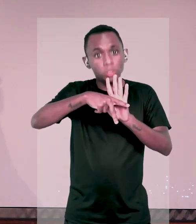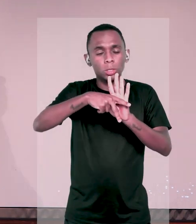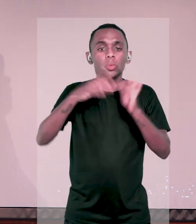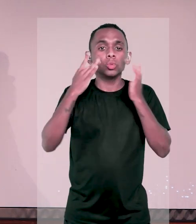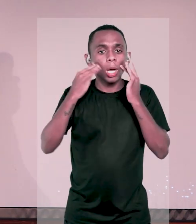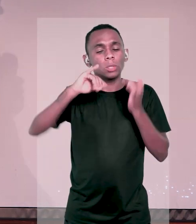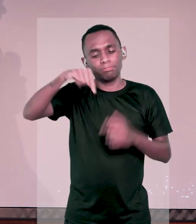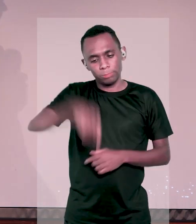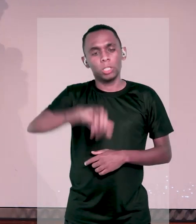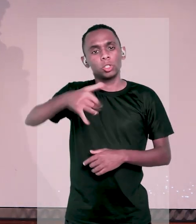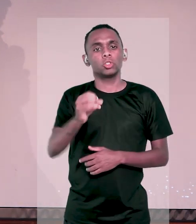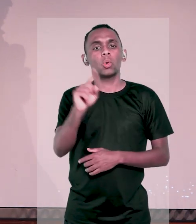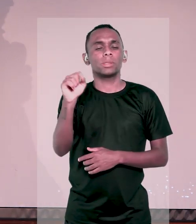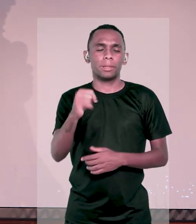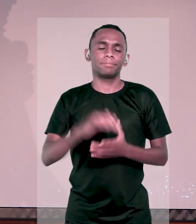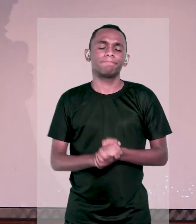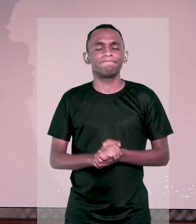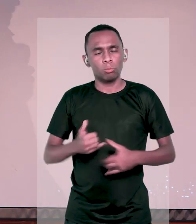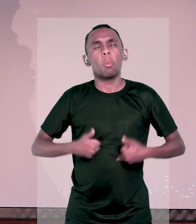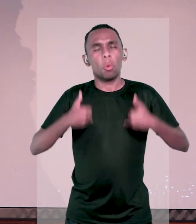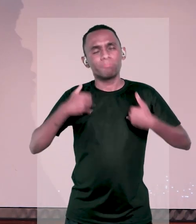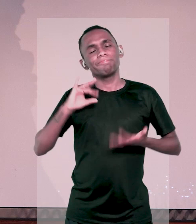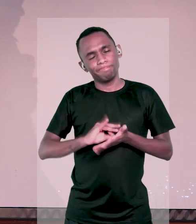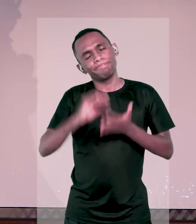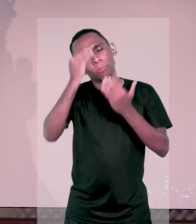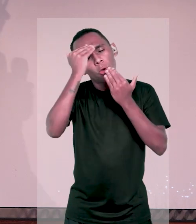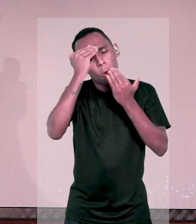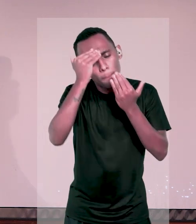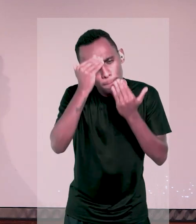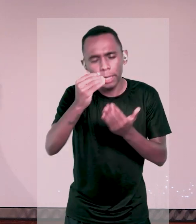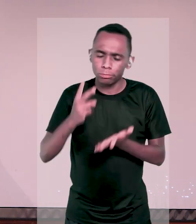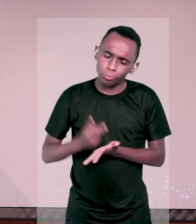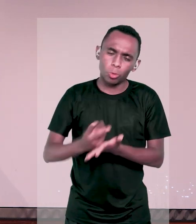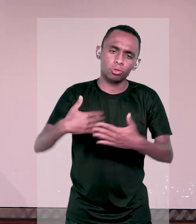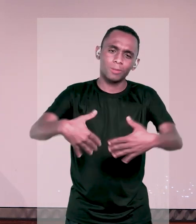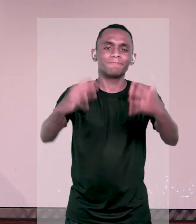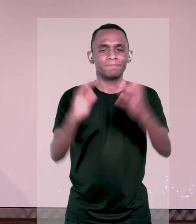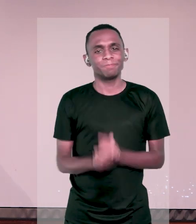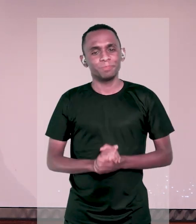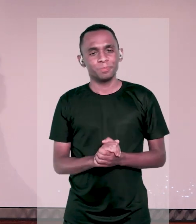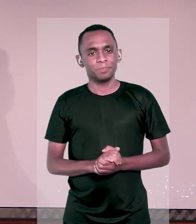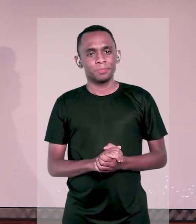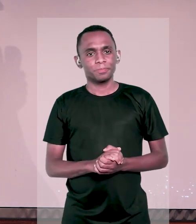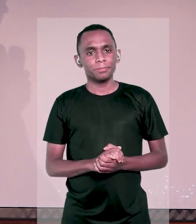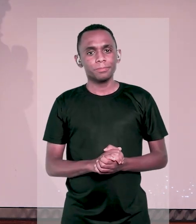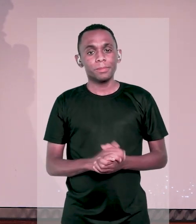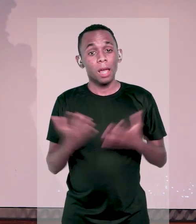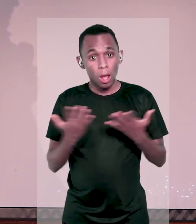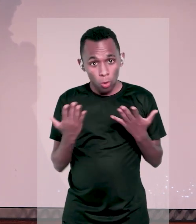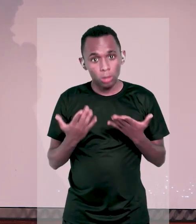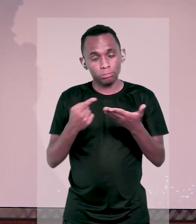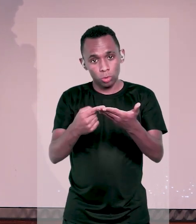mérito. Então, fico muito feliz. E daqui para frente, o nome do projeto, o projeto vai acontecer no